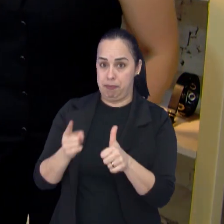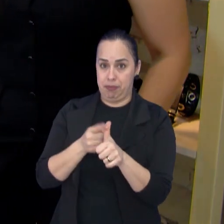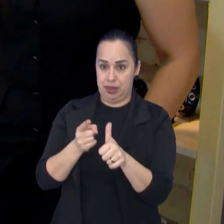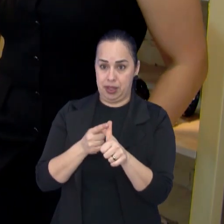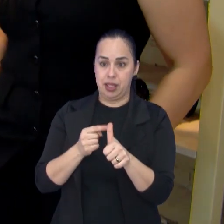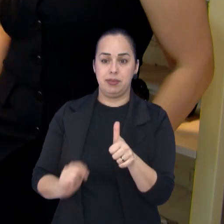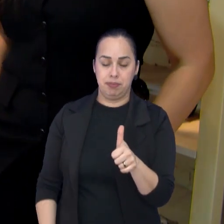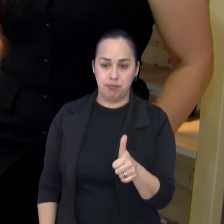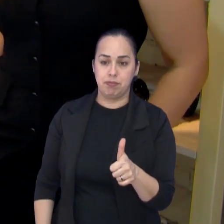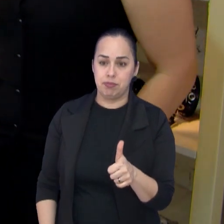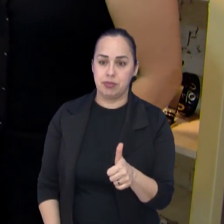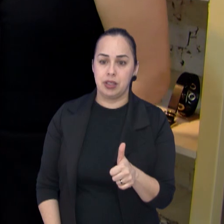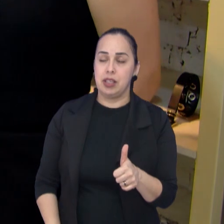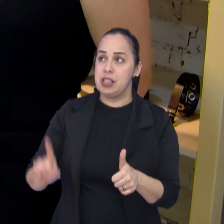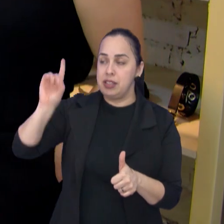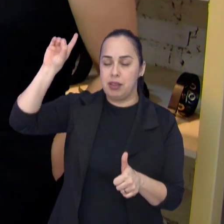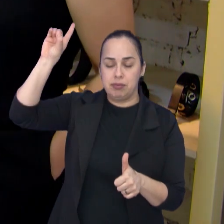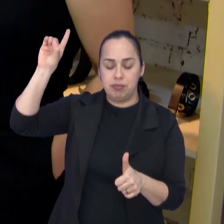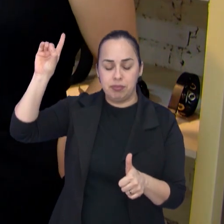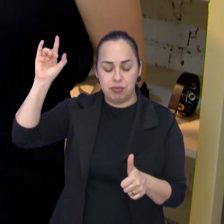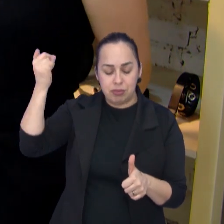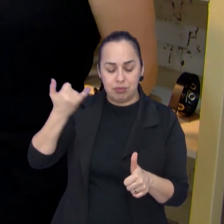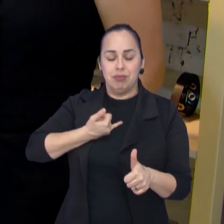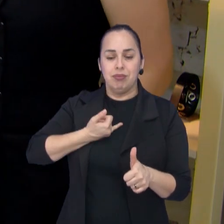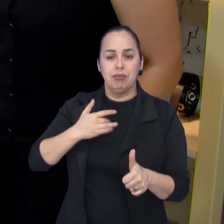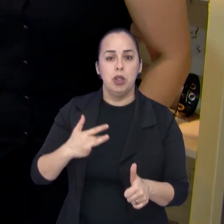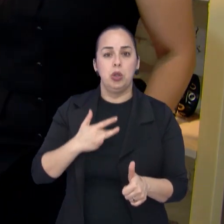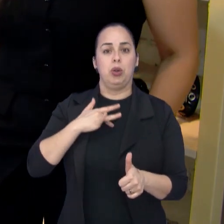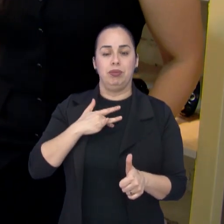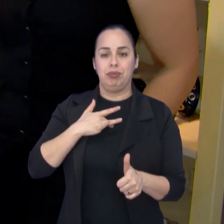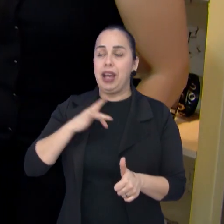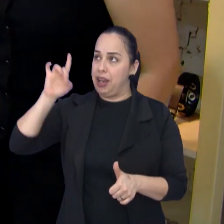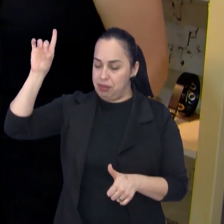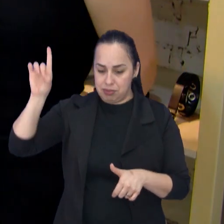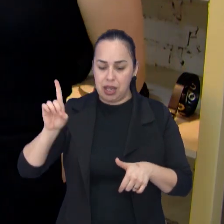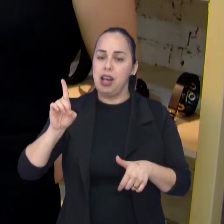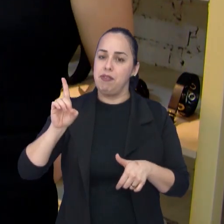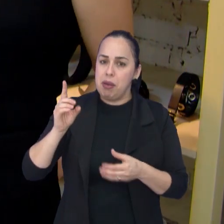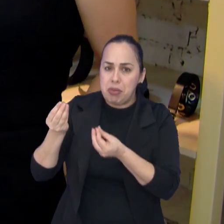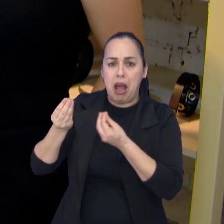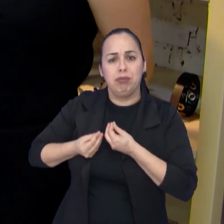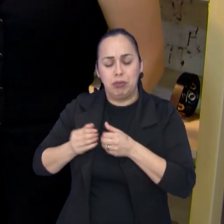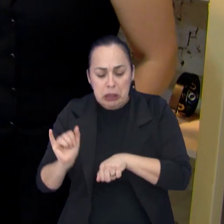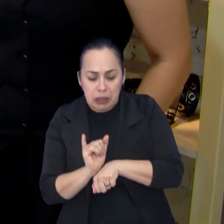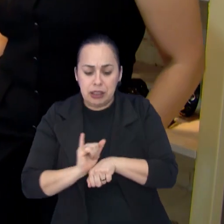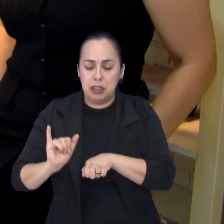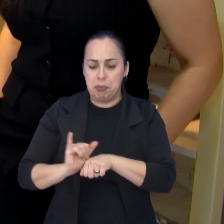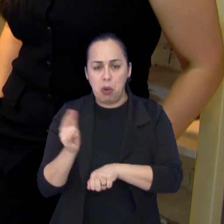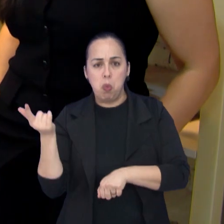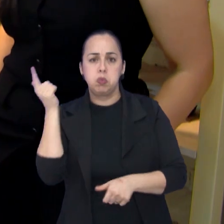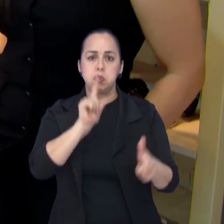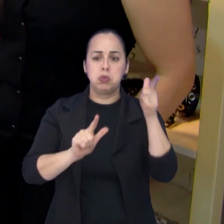o recado seria, se Deus colocou no teu coração, Ele vai te dar todas as ferramentas necessárias para conseguir.